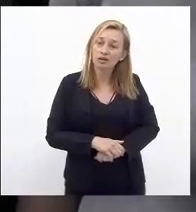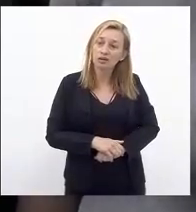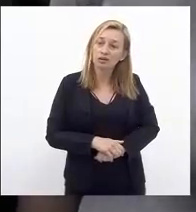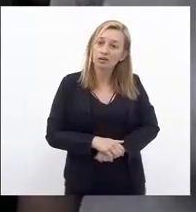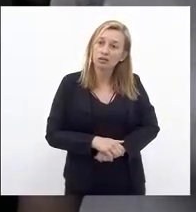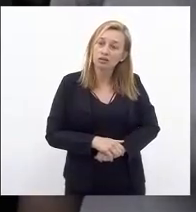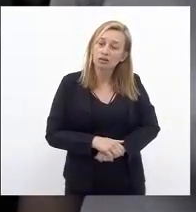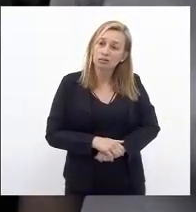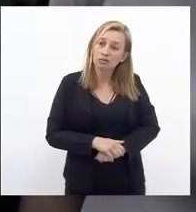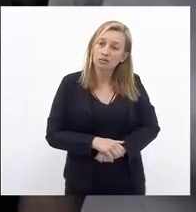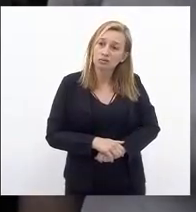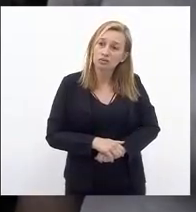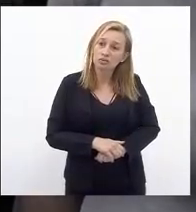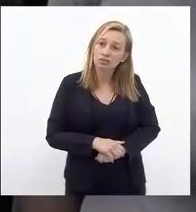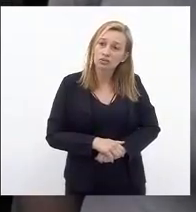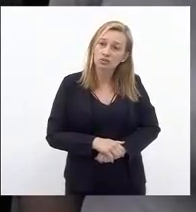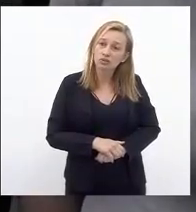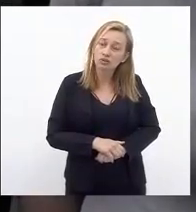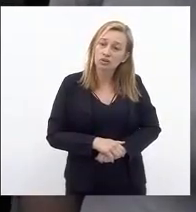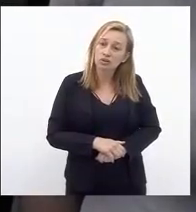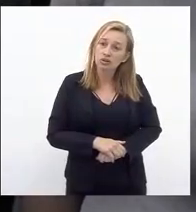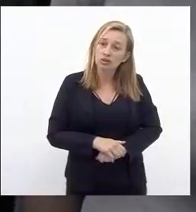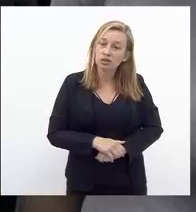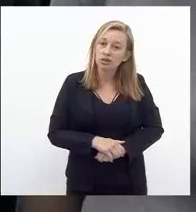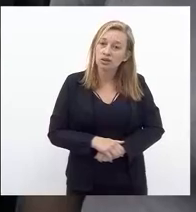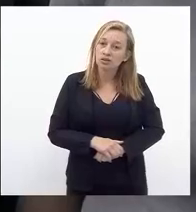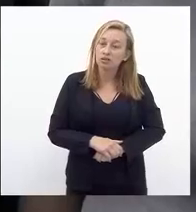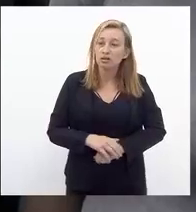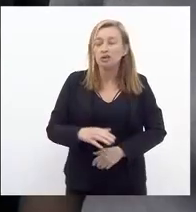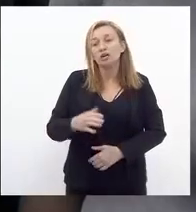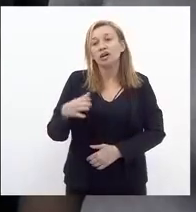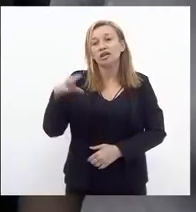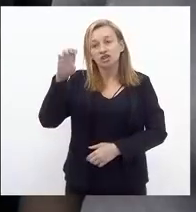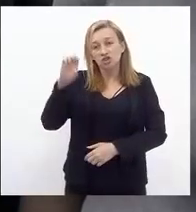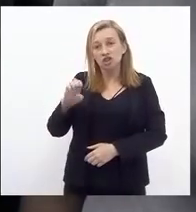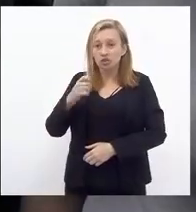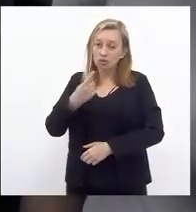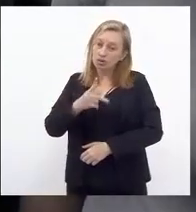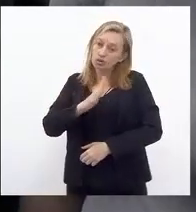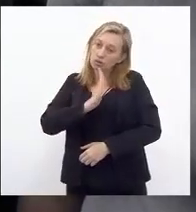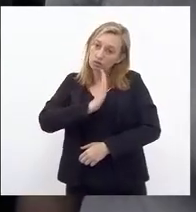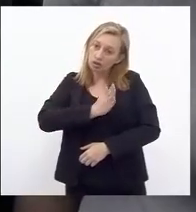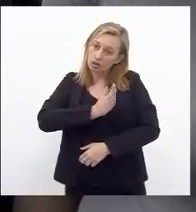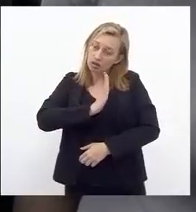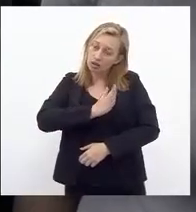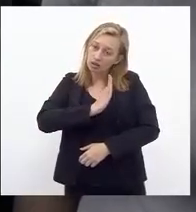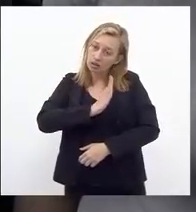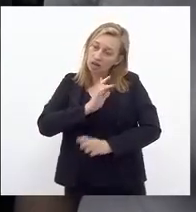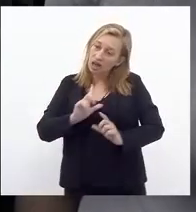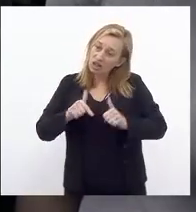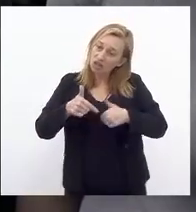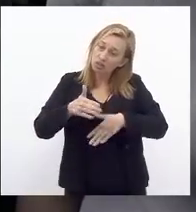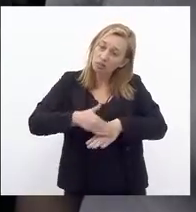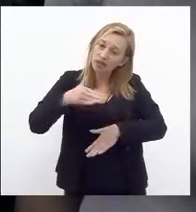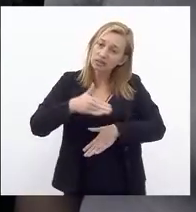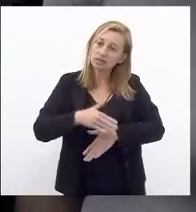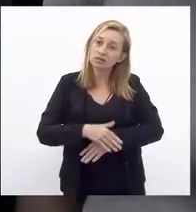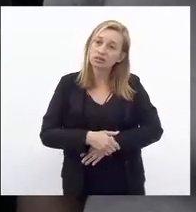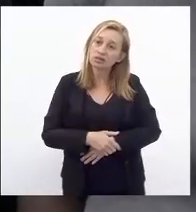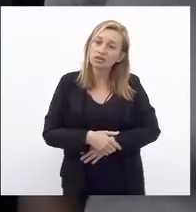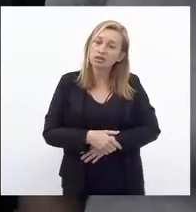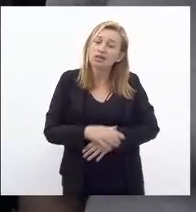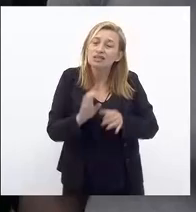e o lado esquerdo da sua mente do seu coração funcionar cada vez mais